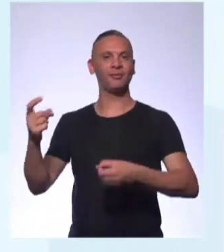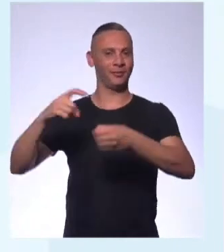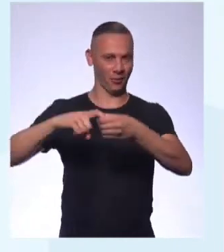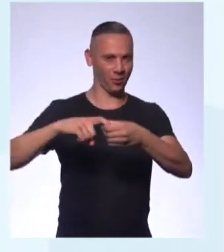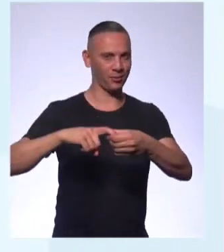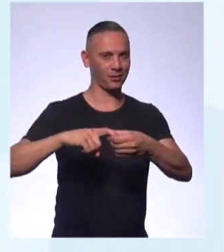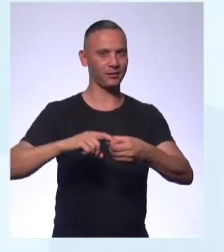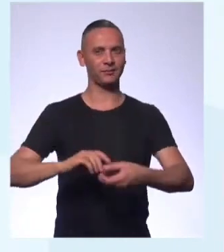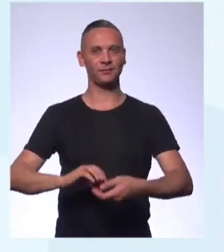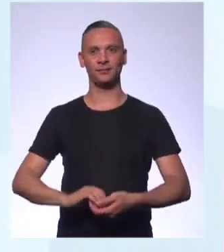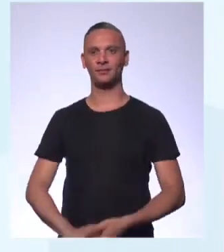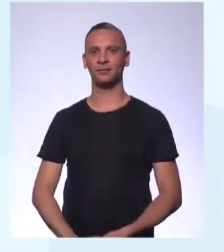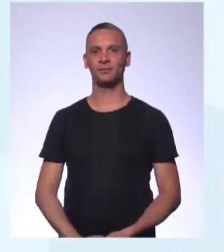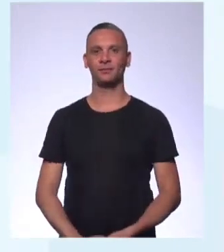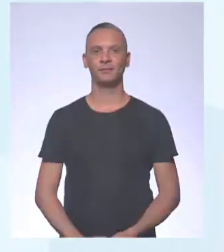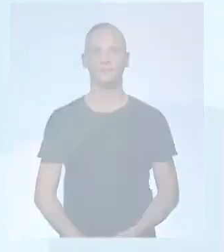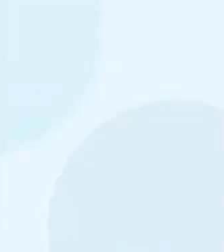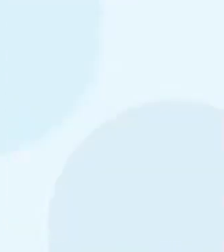volta.